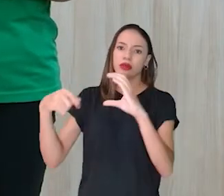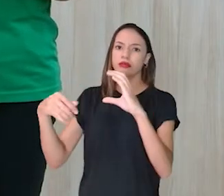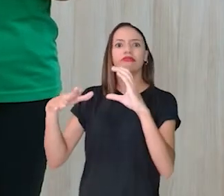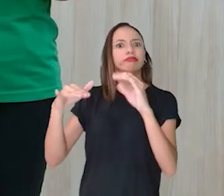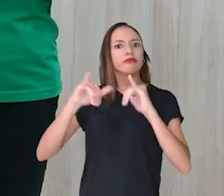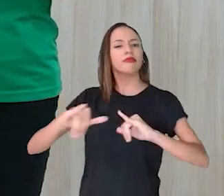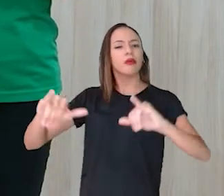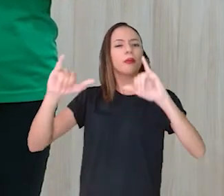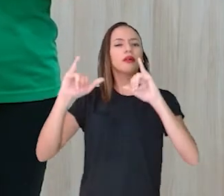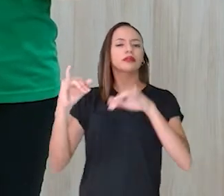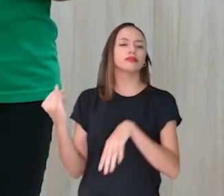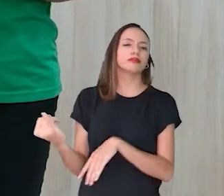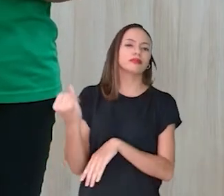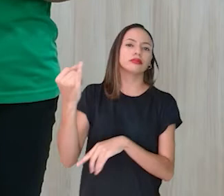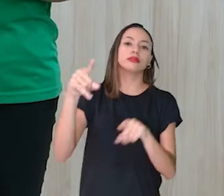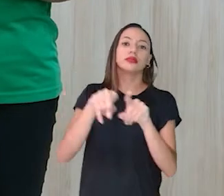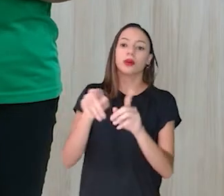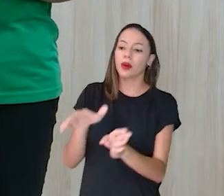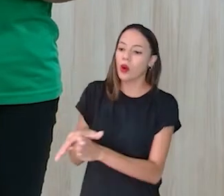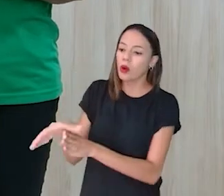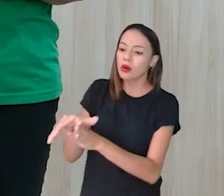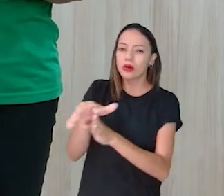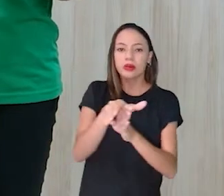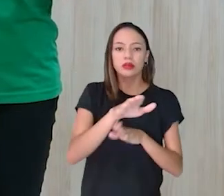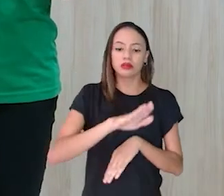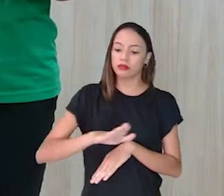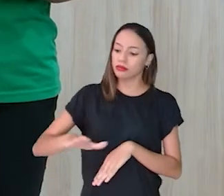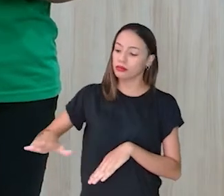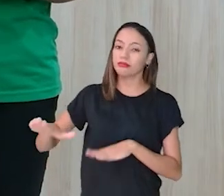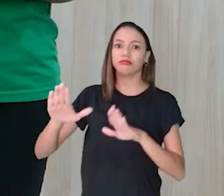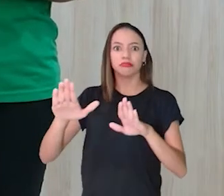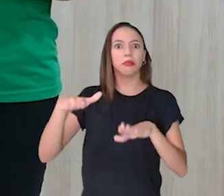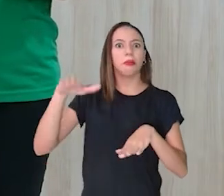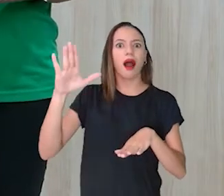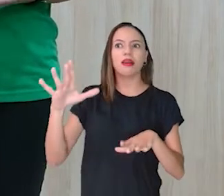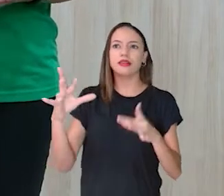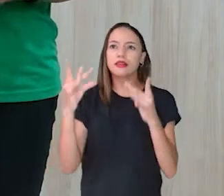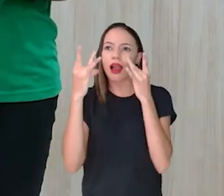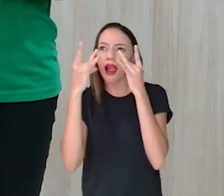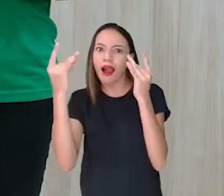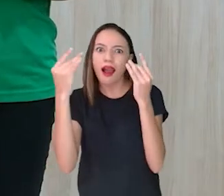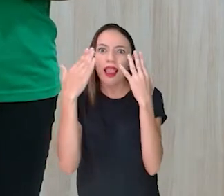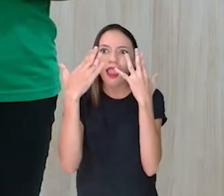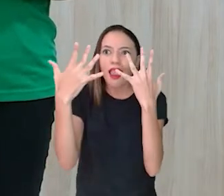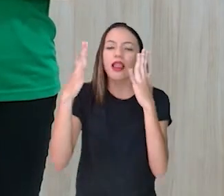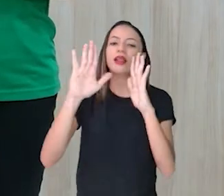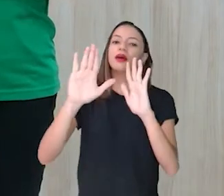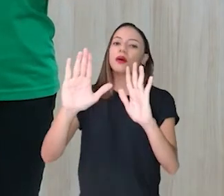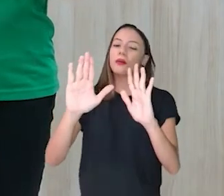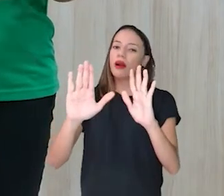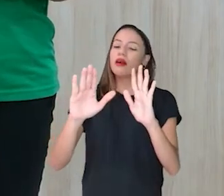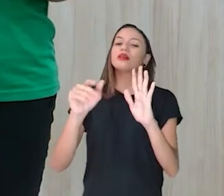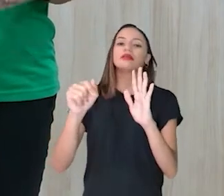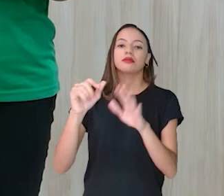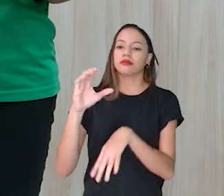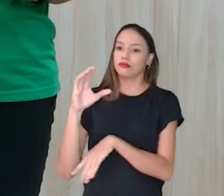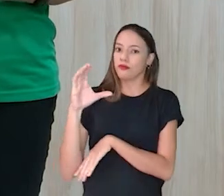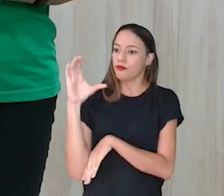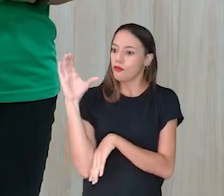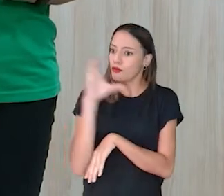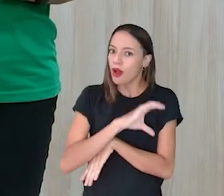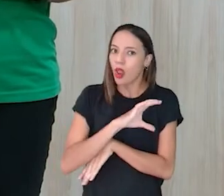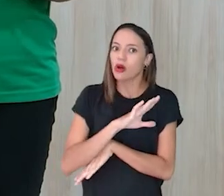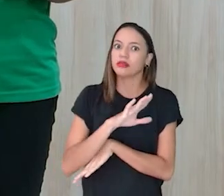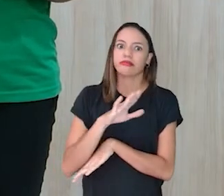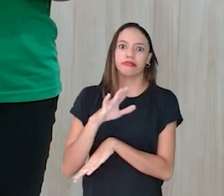importantes, alguma orientação para as crianças mais atrativa, claro, mas com uma velocidade muito